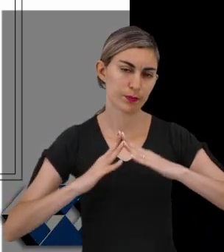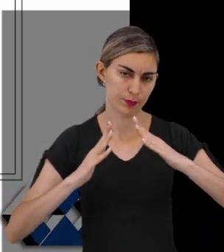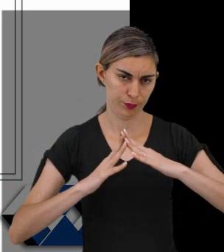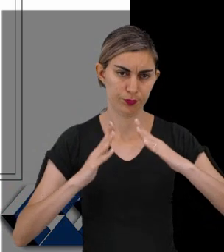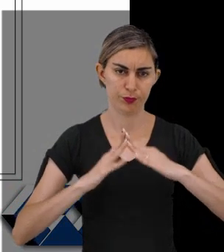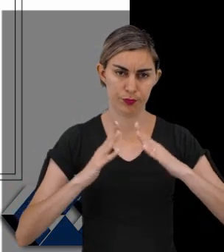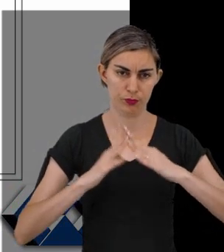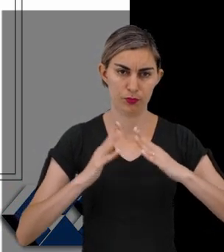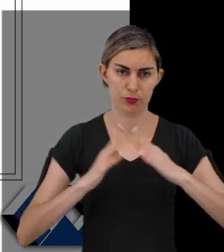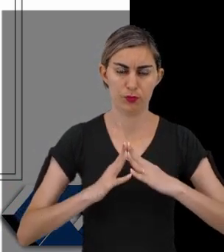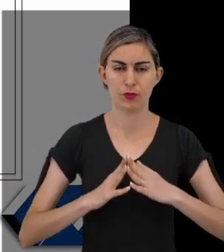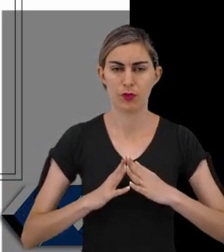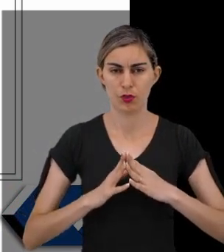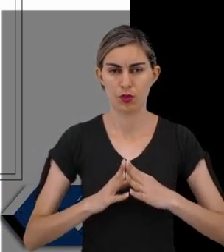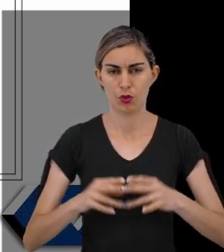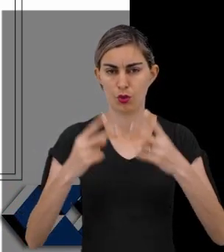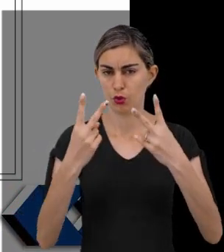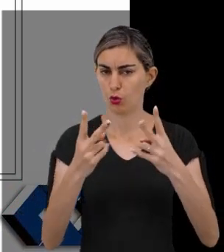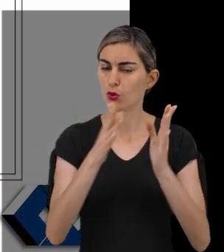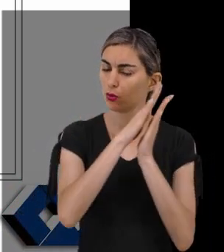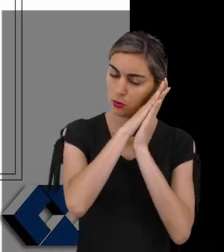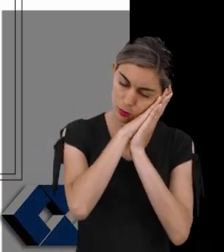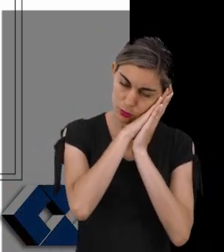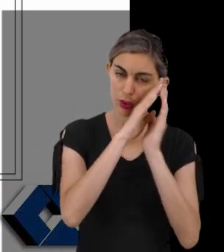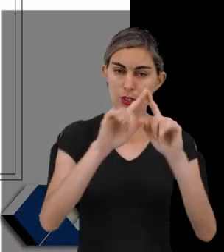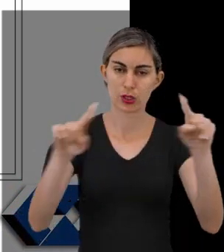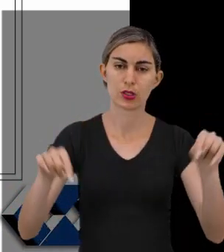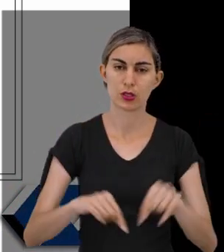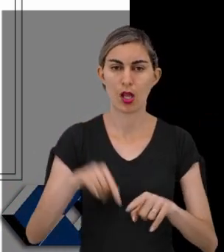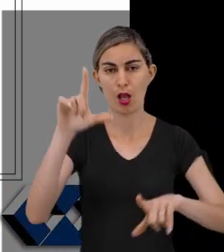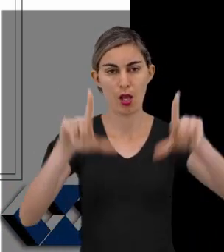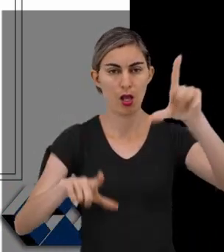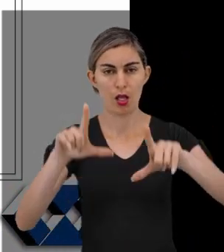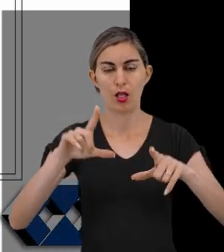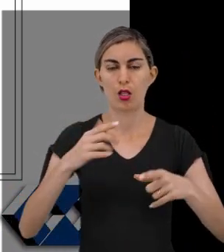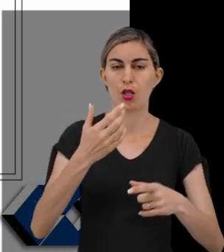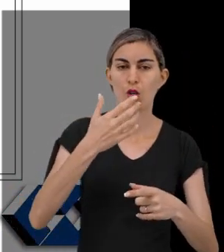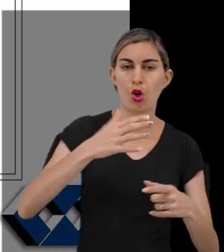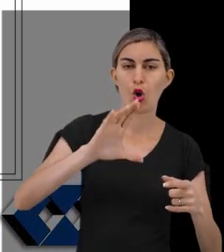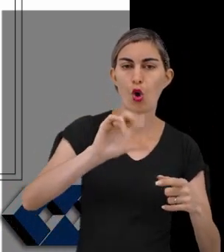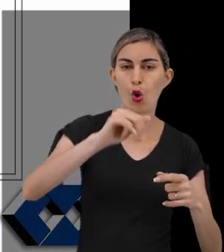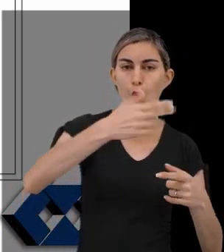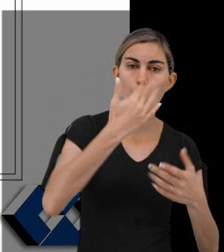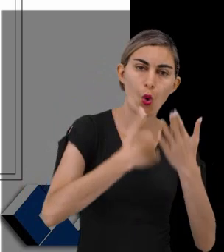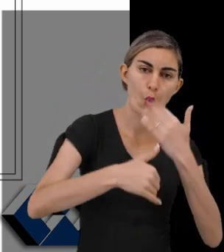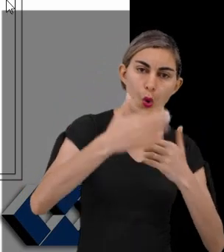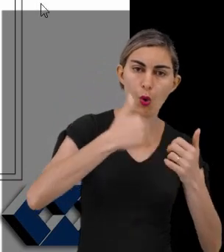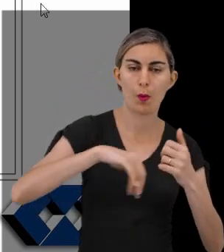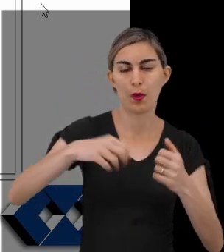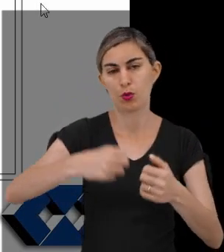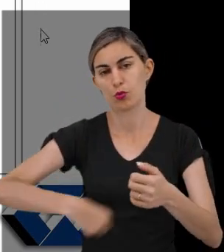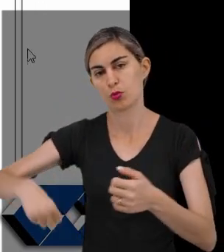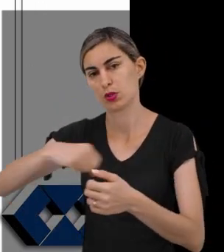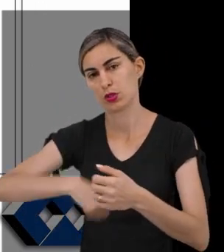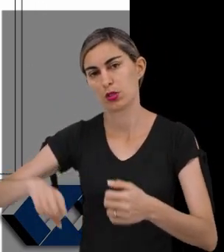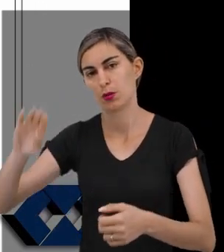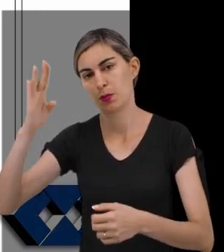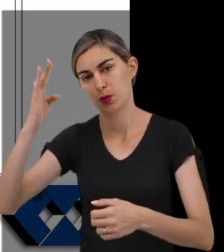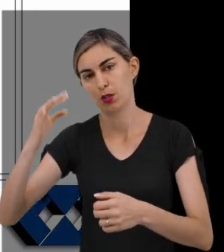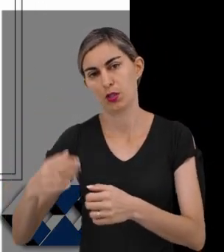por 2 dormitórios, uma sala, uma copa, cozinha, um banheiro e área de serviço.